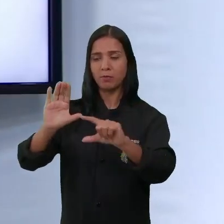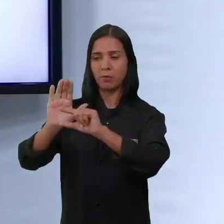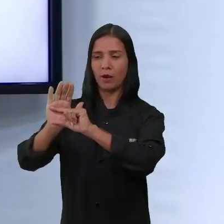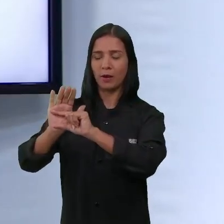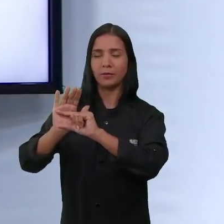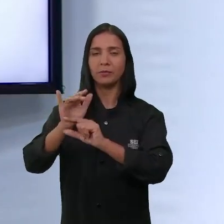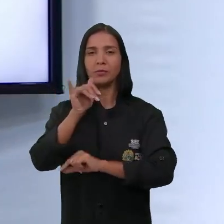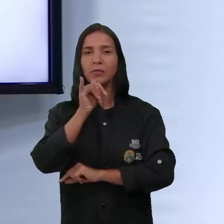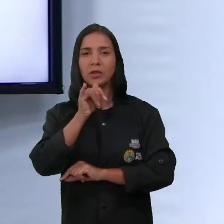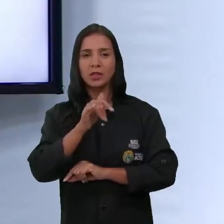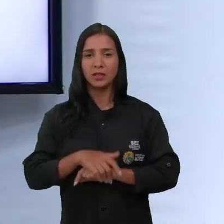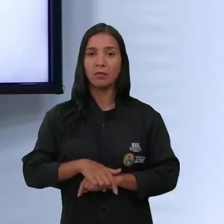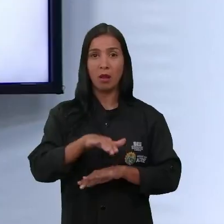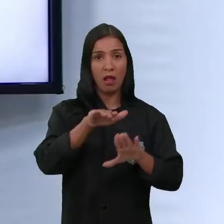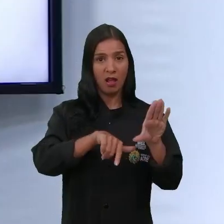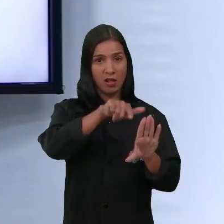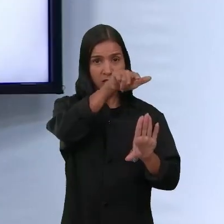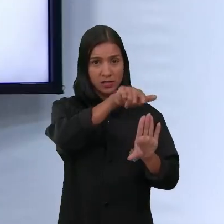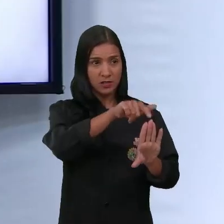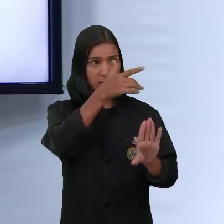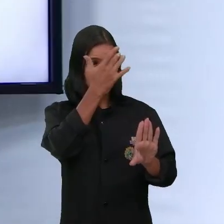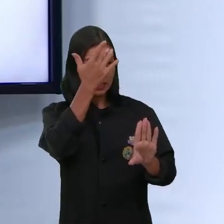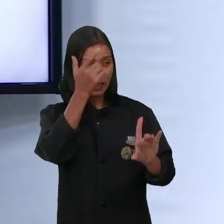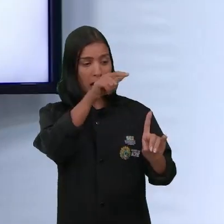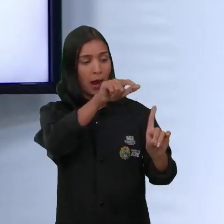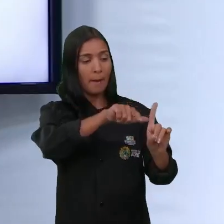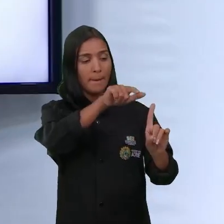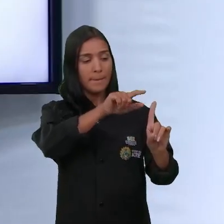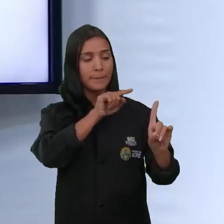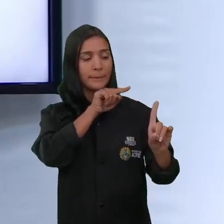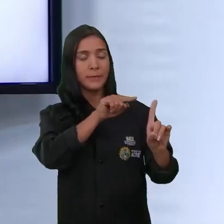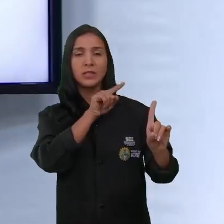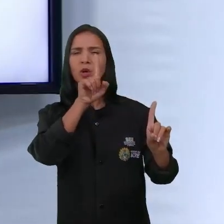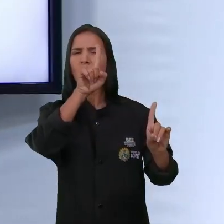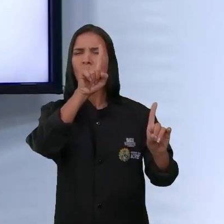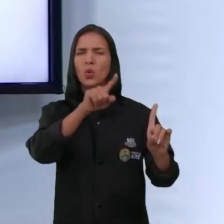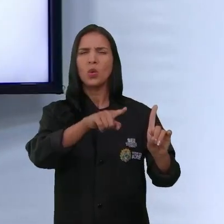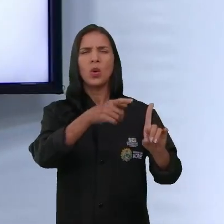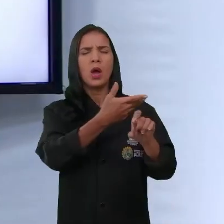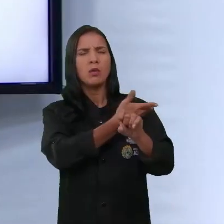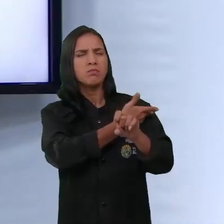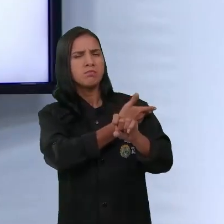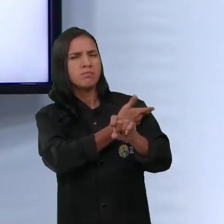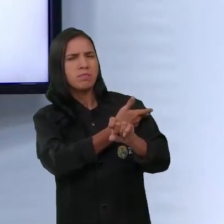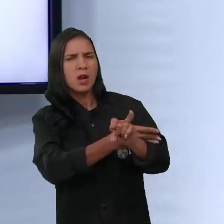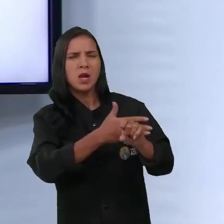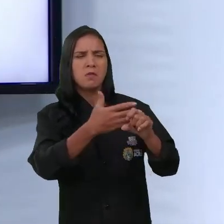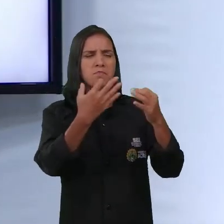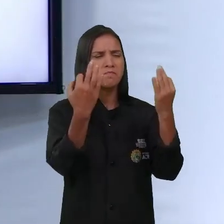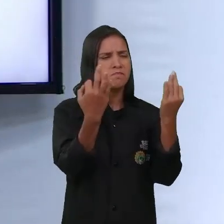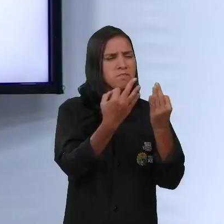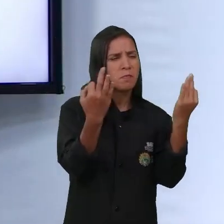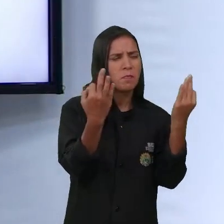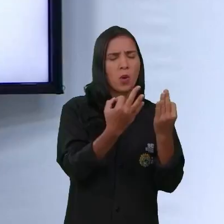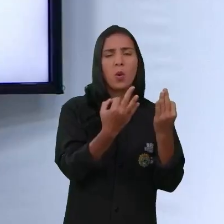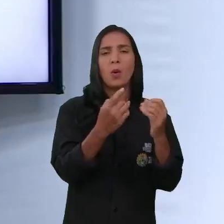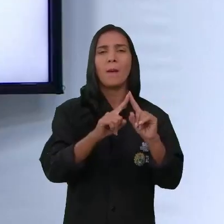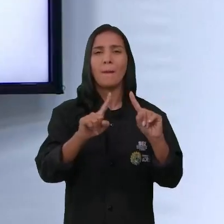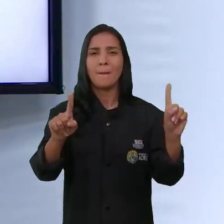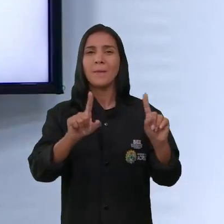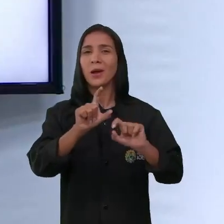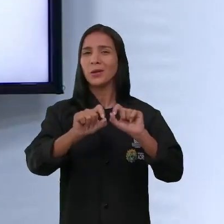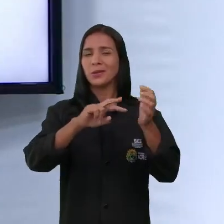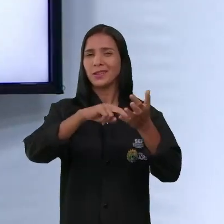que determinada pessoa, por exemplo, ela é uma pessoa muito educada. Nós consideramos uma pessoa